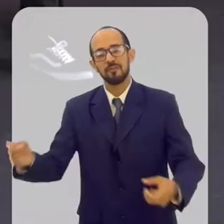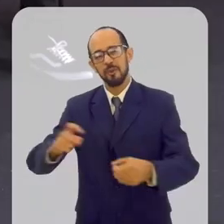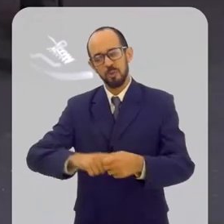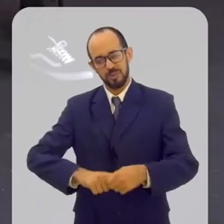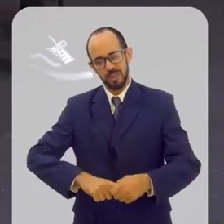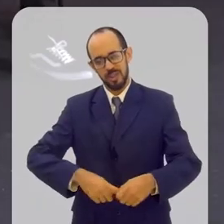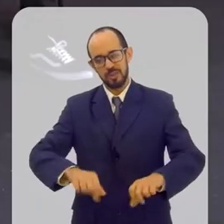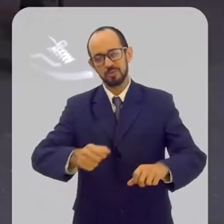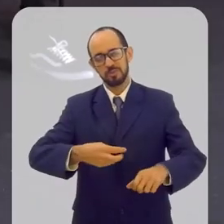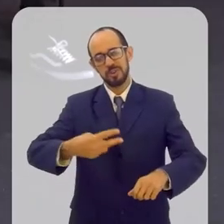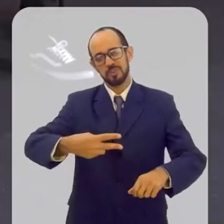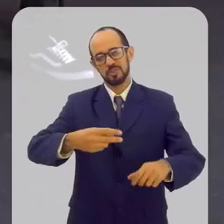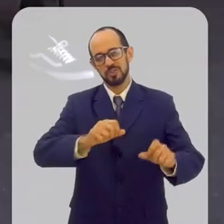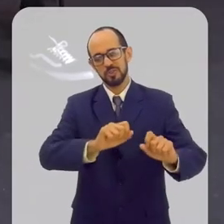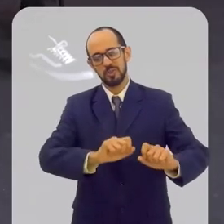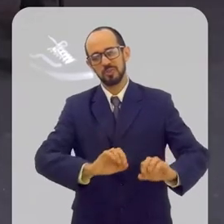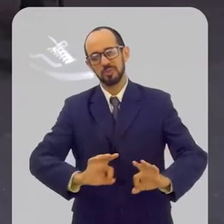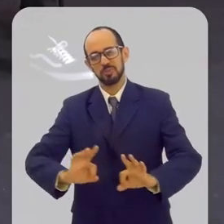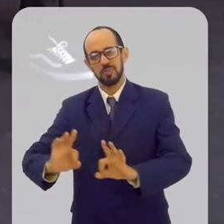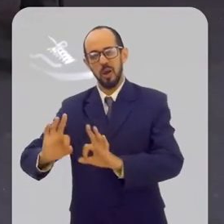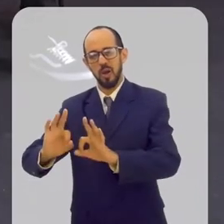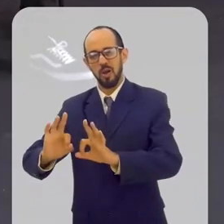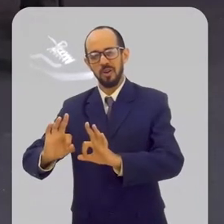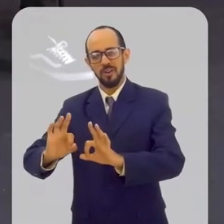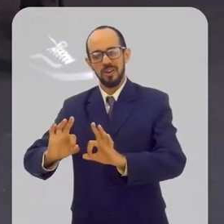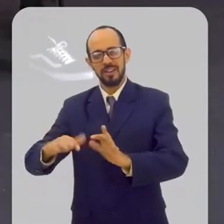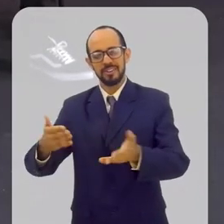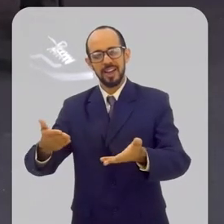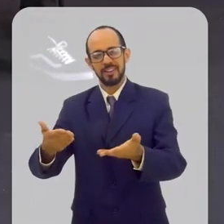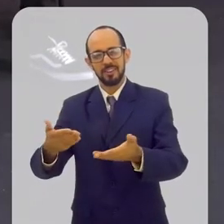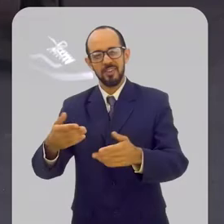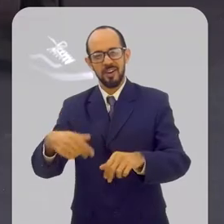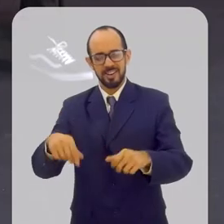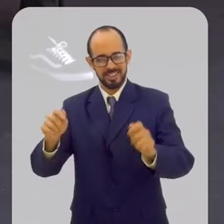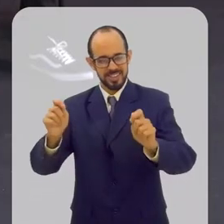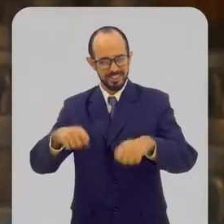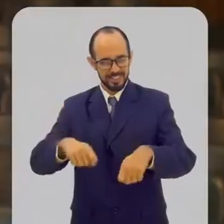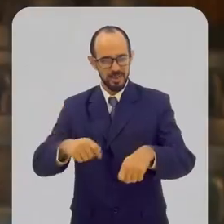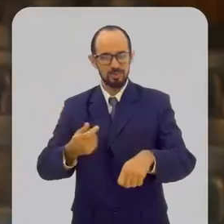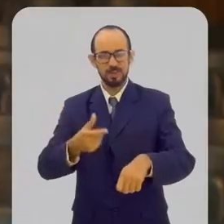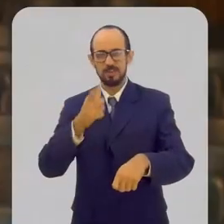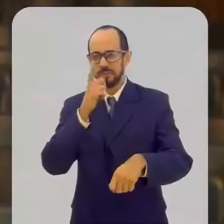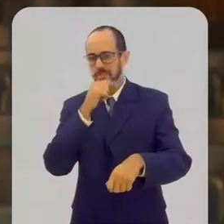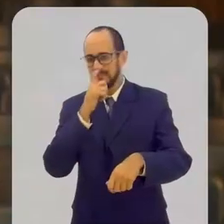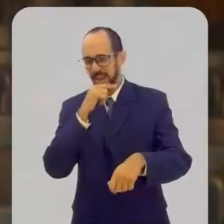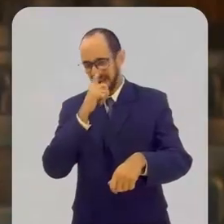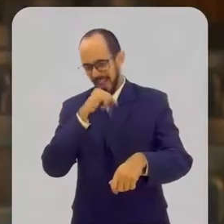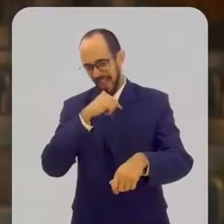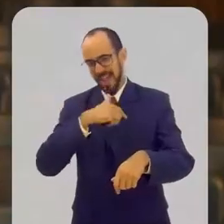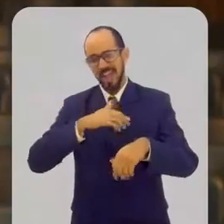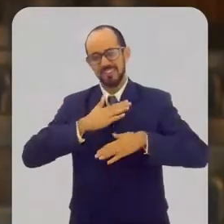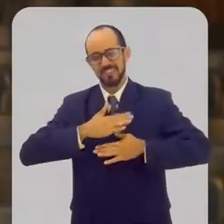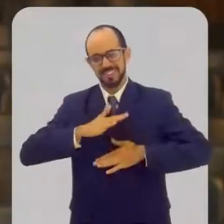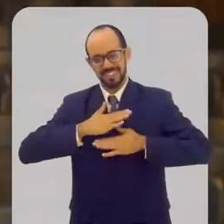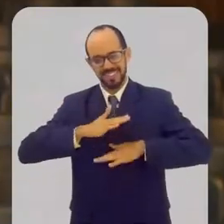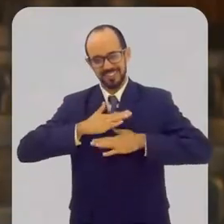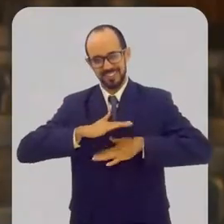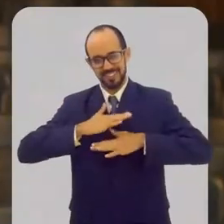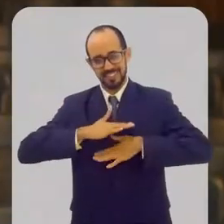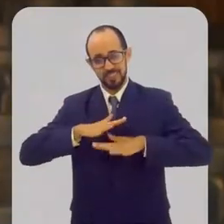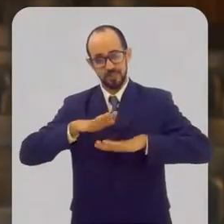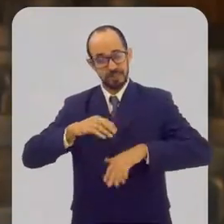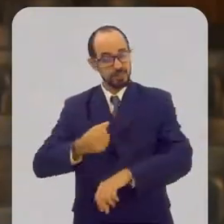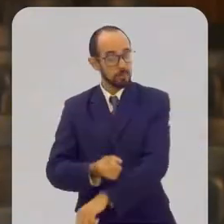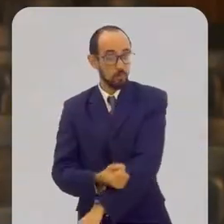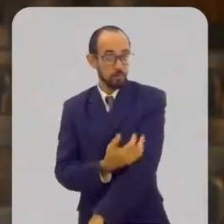voltamos ao nosso segundo bloco, todo mundo deu para se recompor, bebeu uma água, ficar bem. Mas emoção